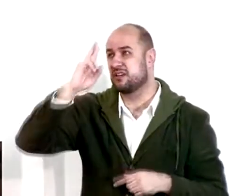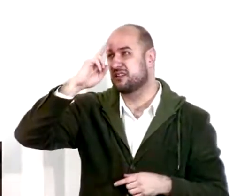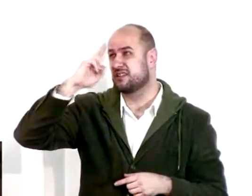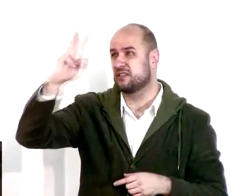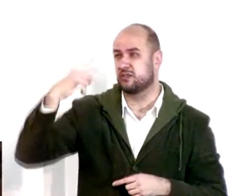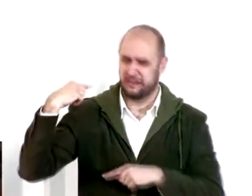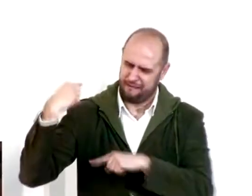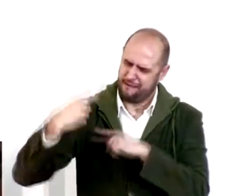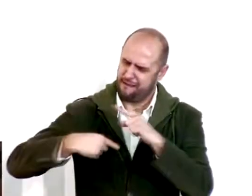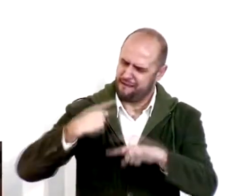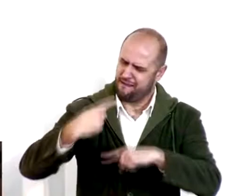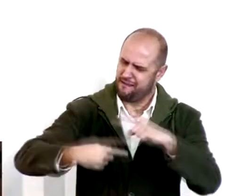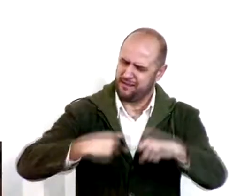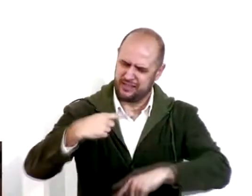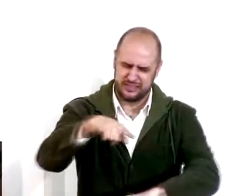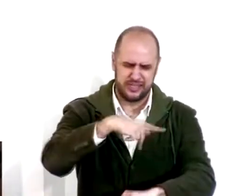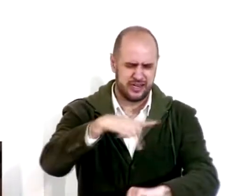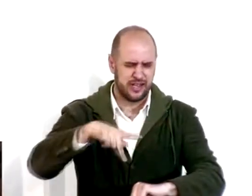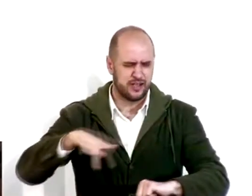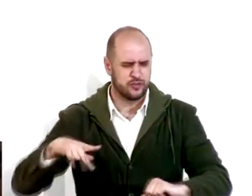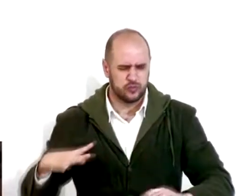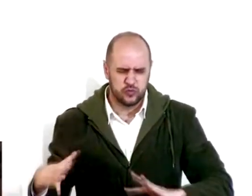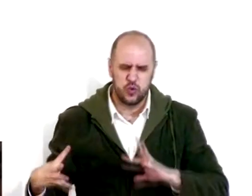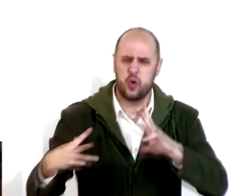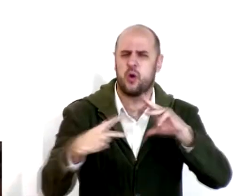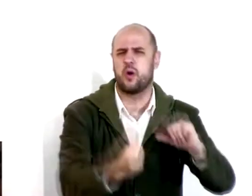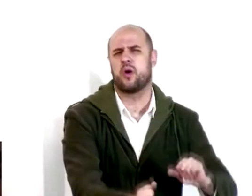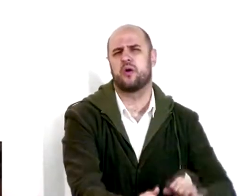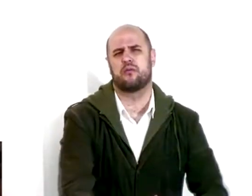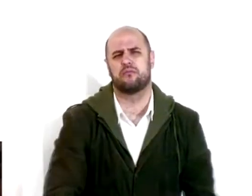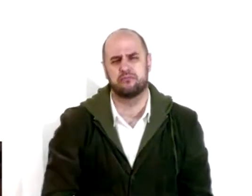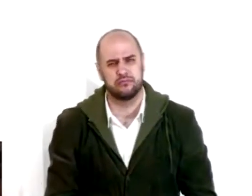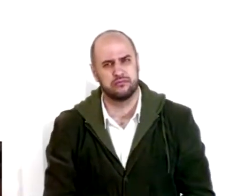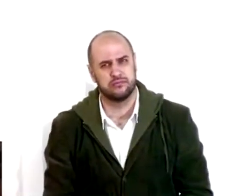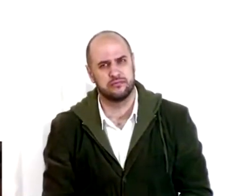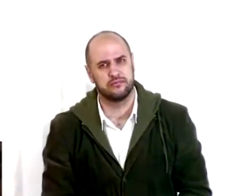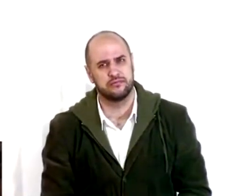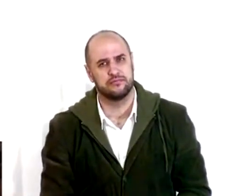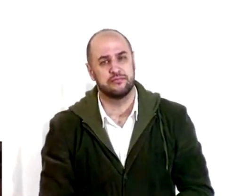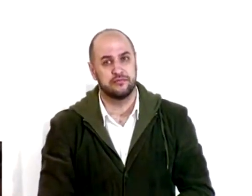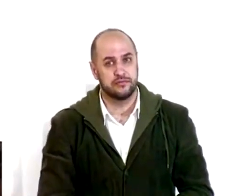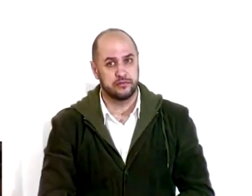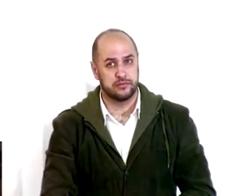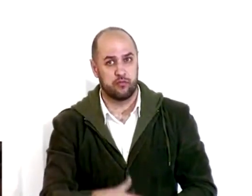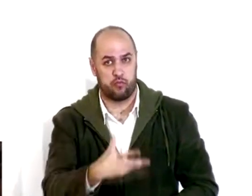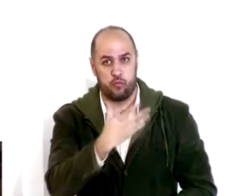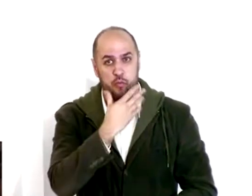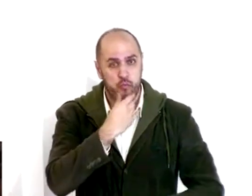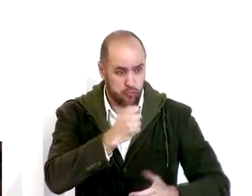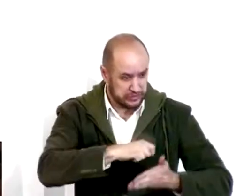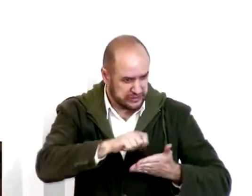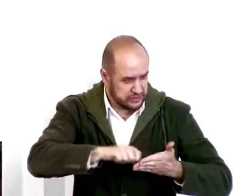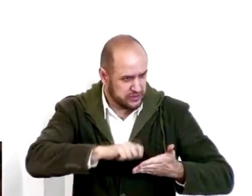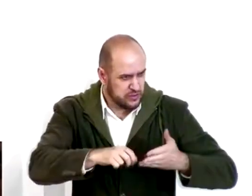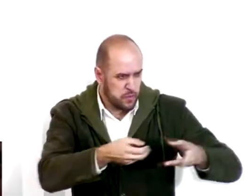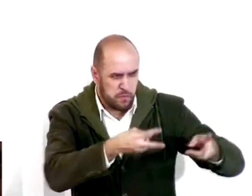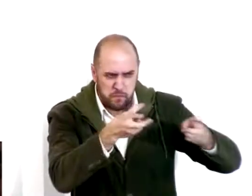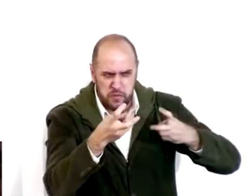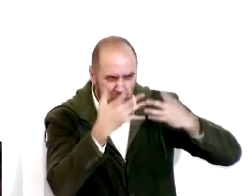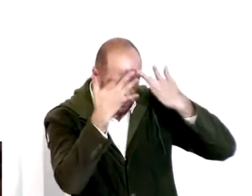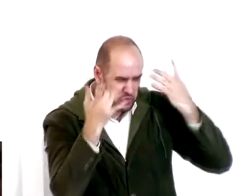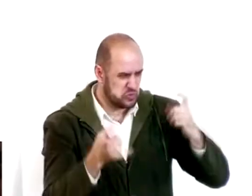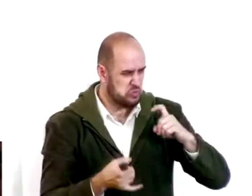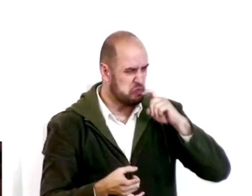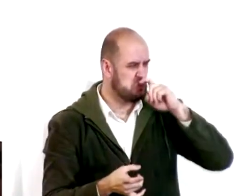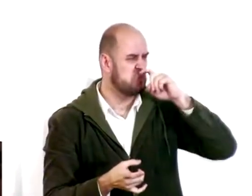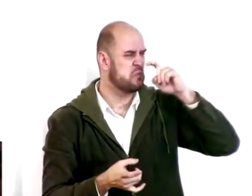as nações. O salmista, percebendo que os juízes, inflados de soberba, arrogância, tratavam